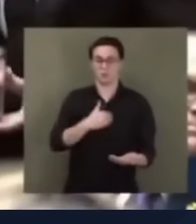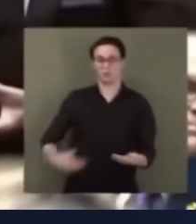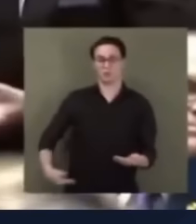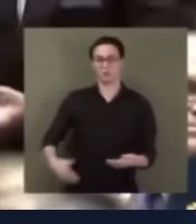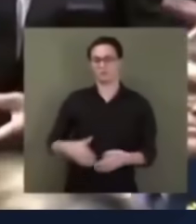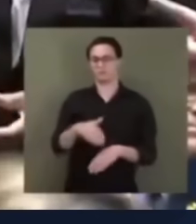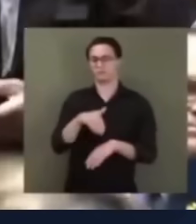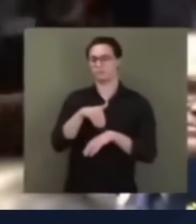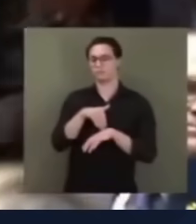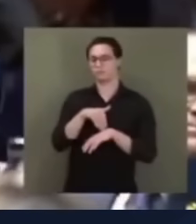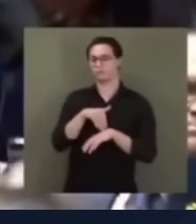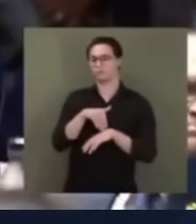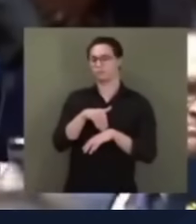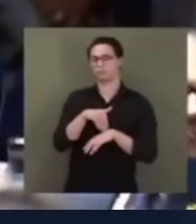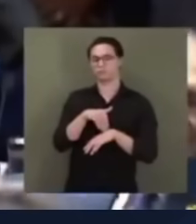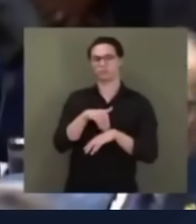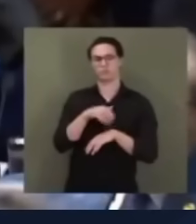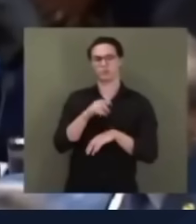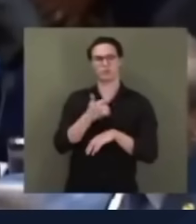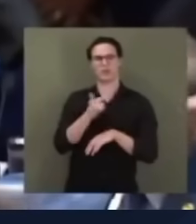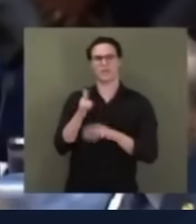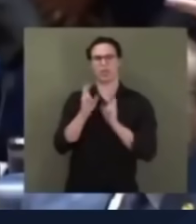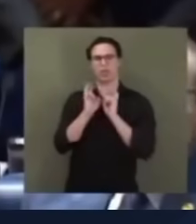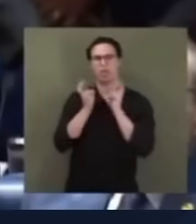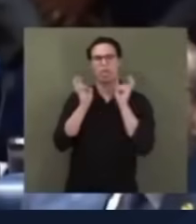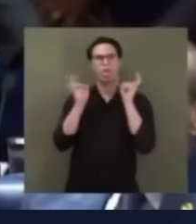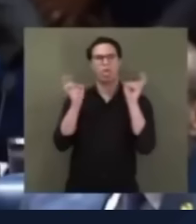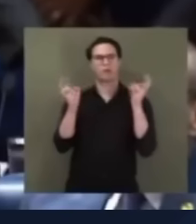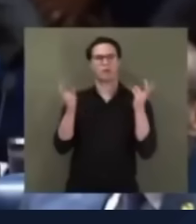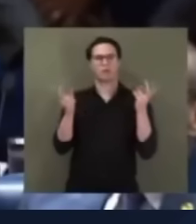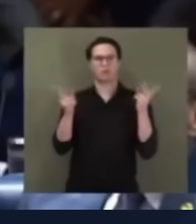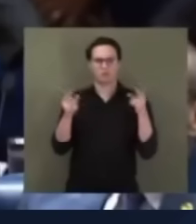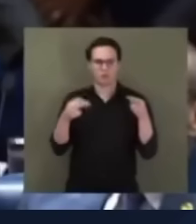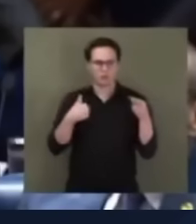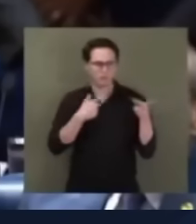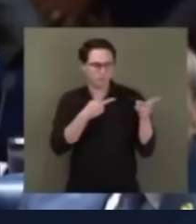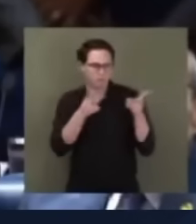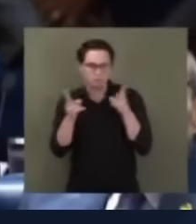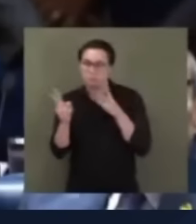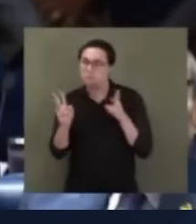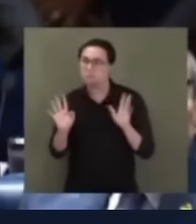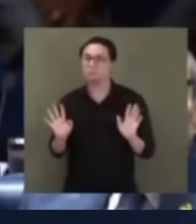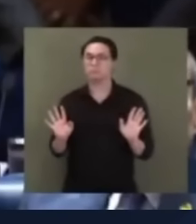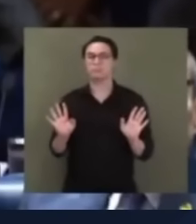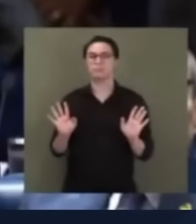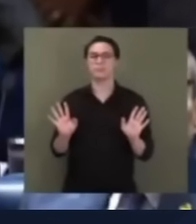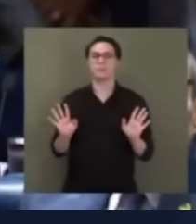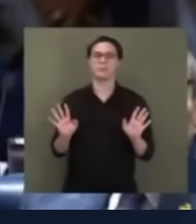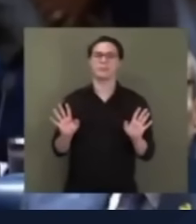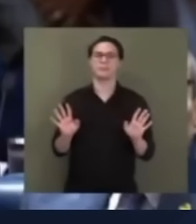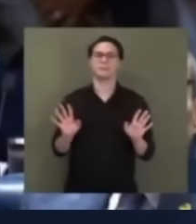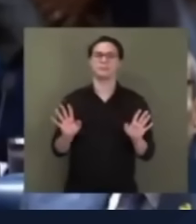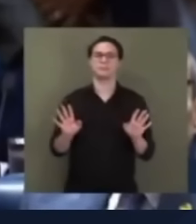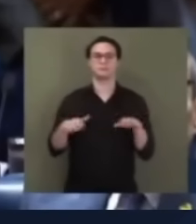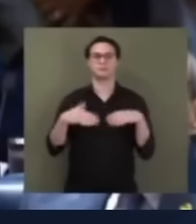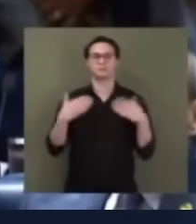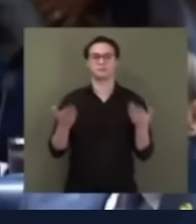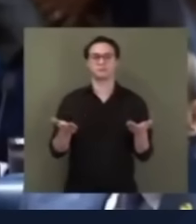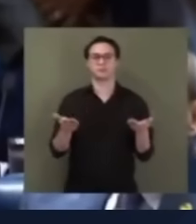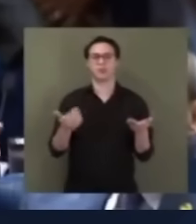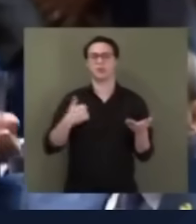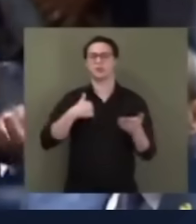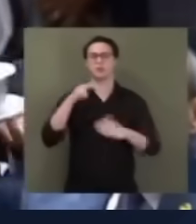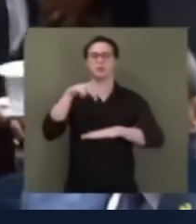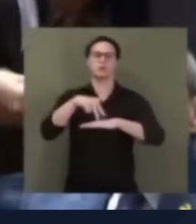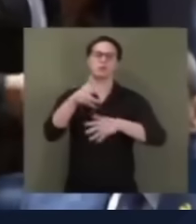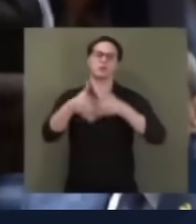que não ficou histérico como eu tô vendo essa histeria toda então eu não trouxe esse assunto da baila porque é